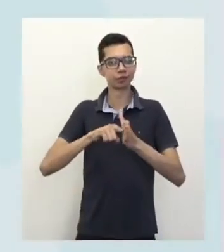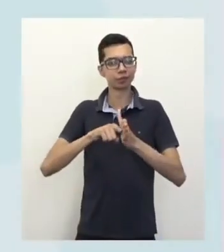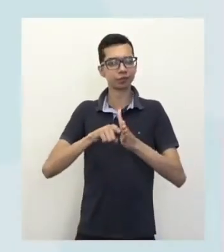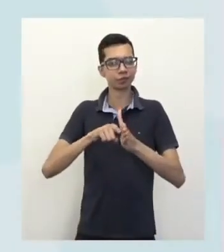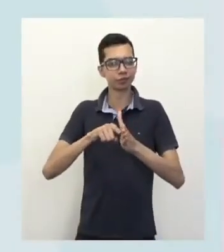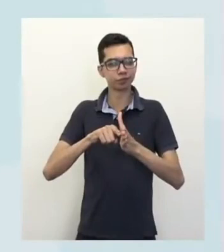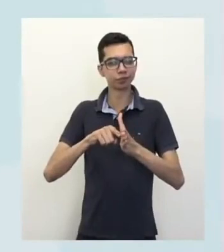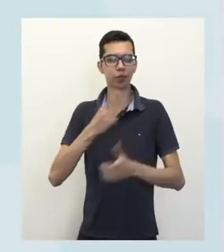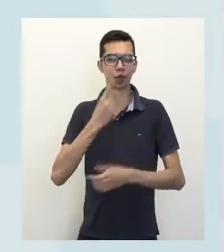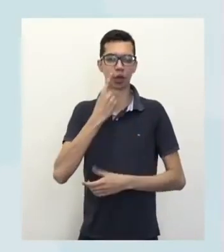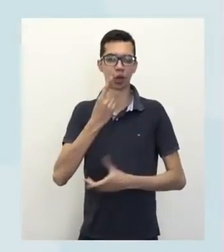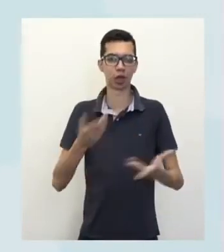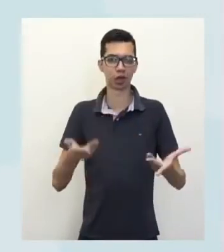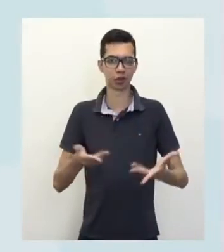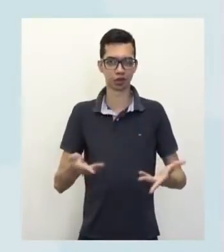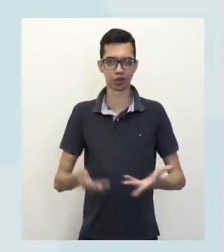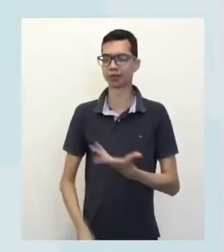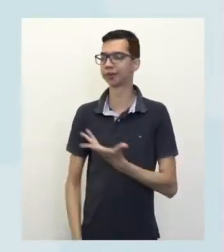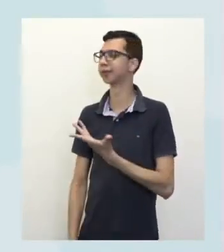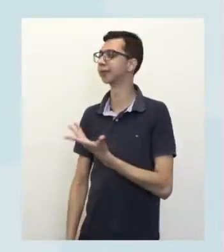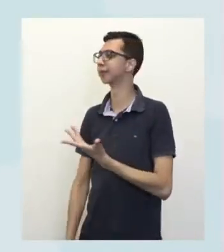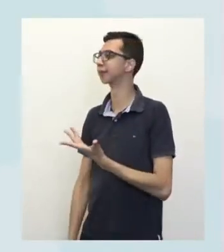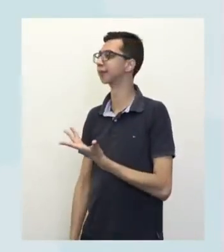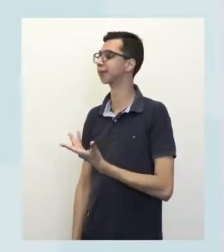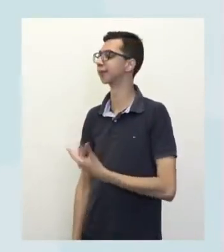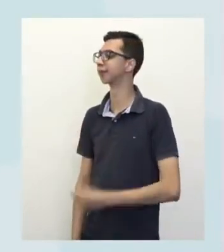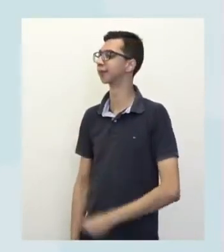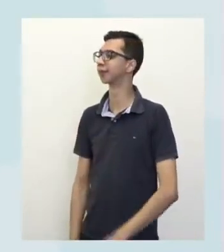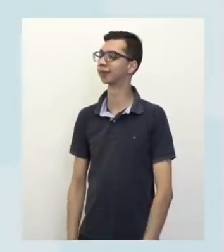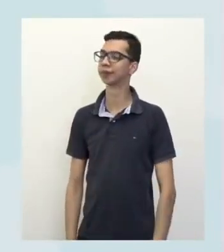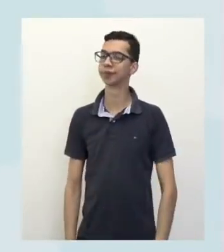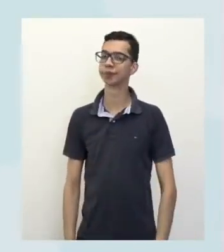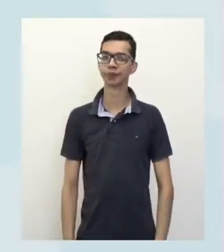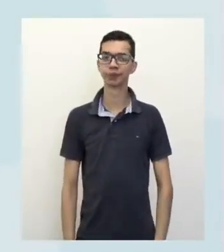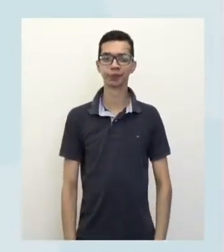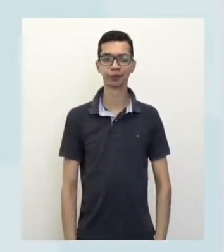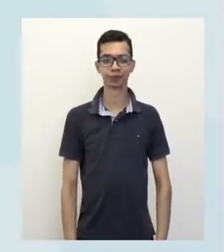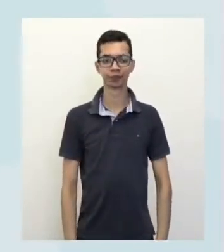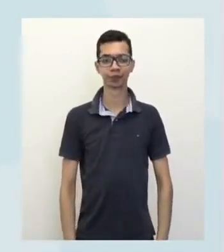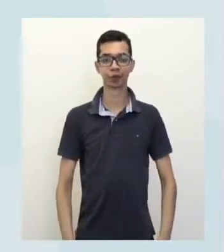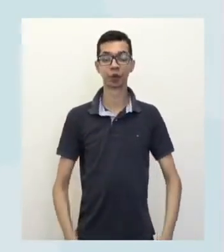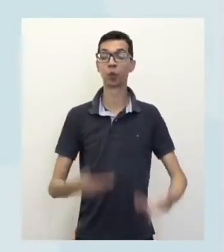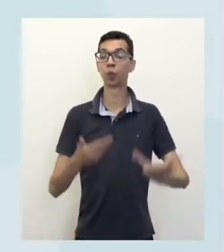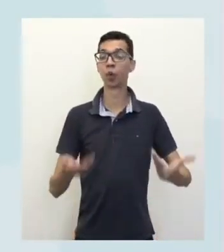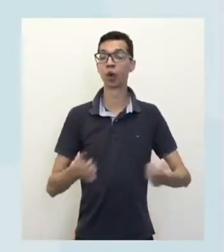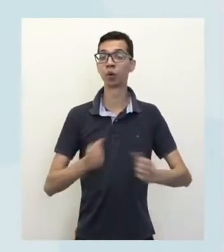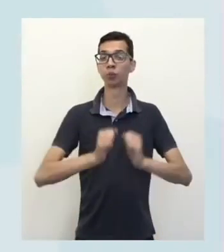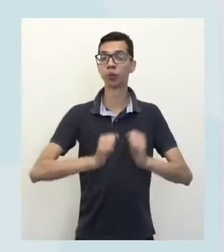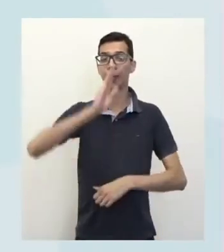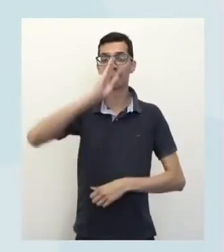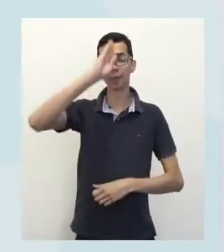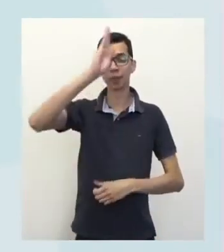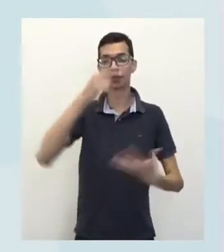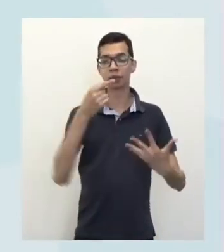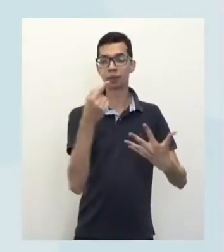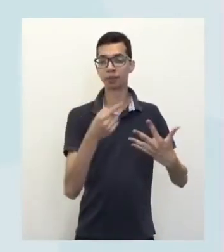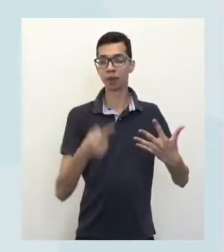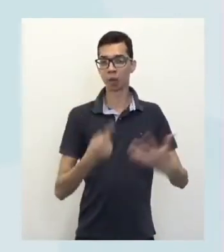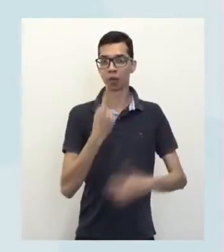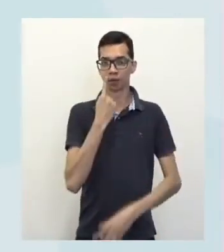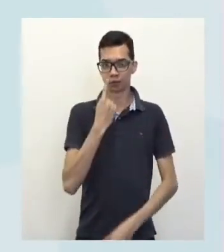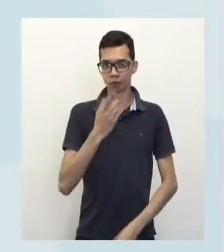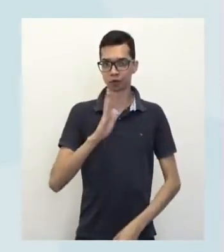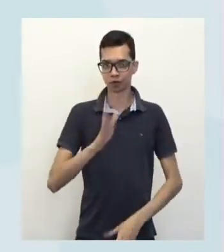observem aí na sondagem. Quais são os principais tipos de indústria? Vocês viram que eu mostrei lá a imagem,